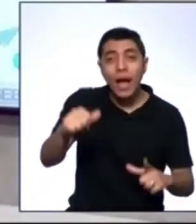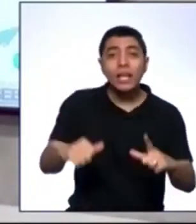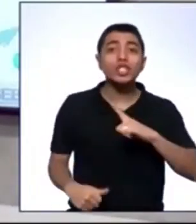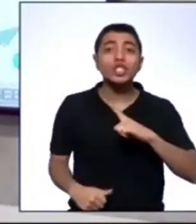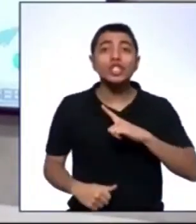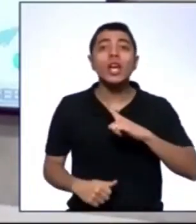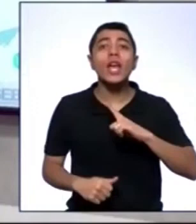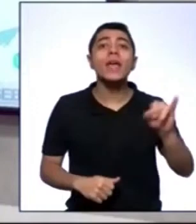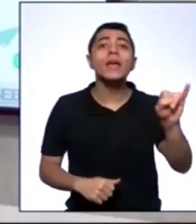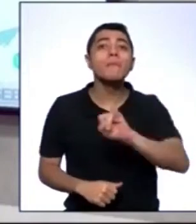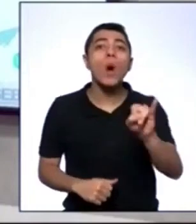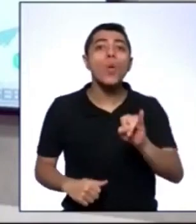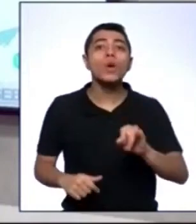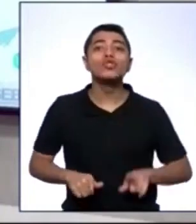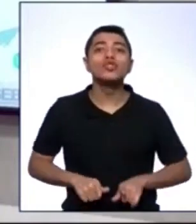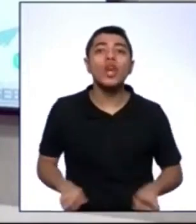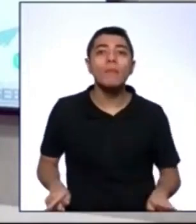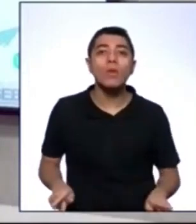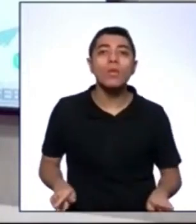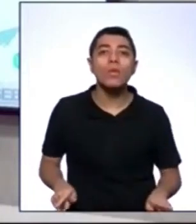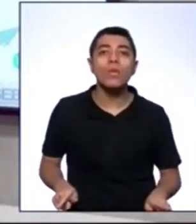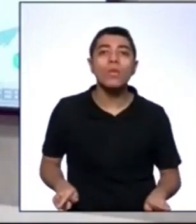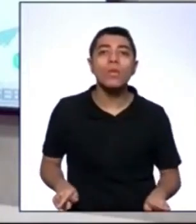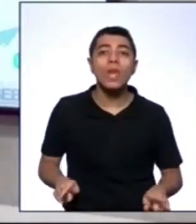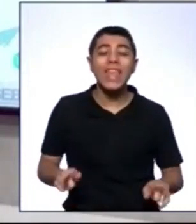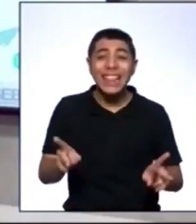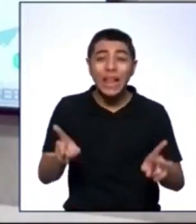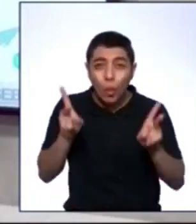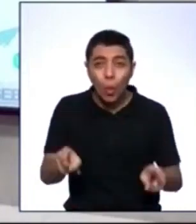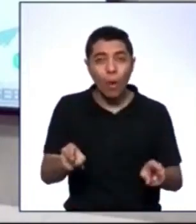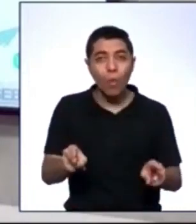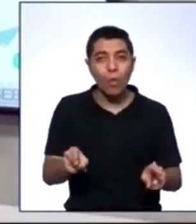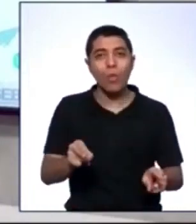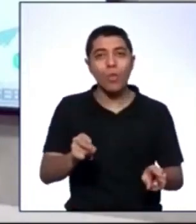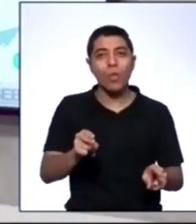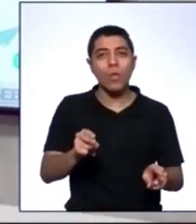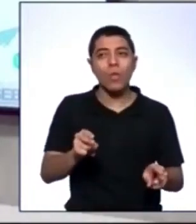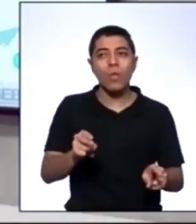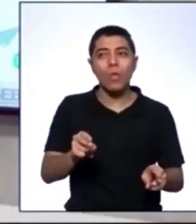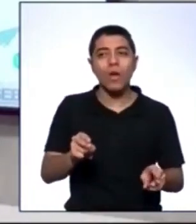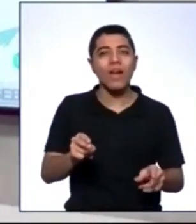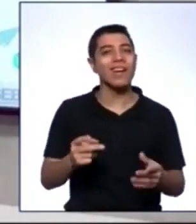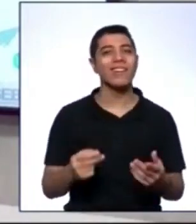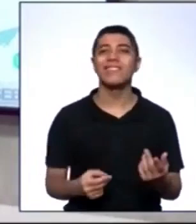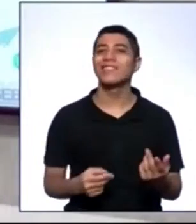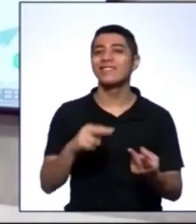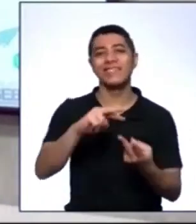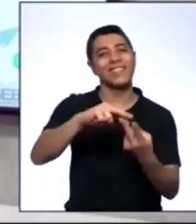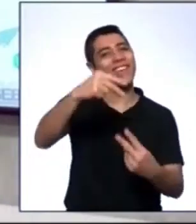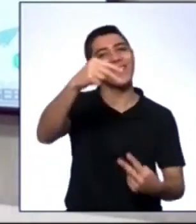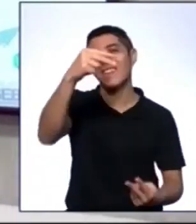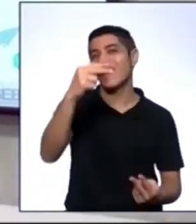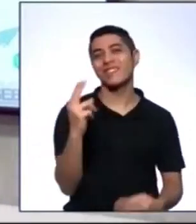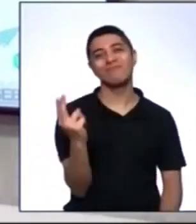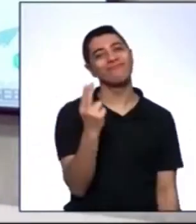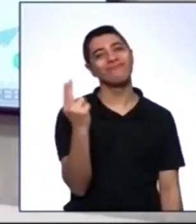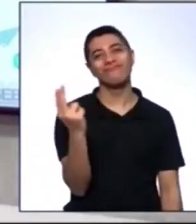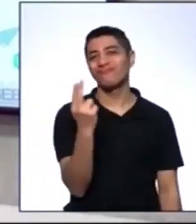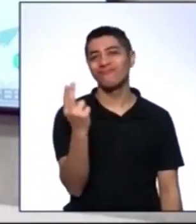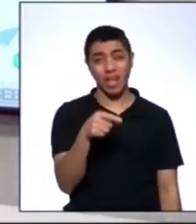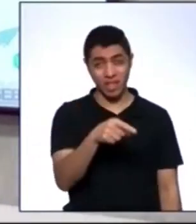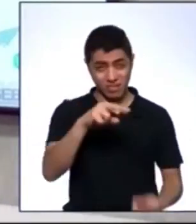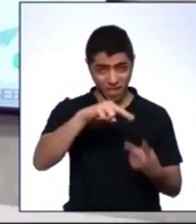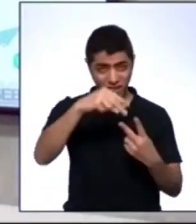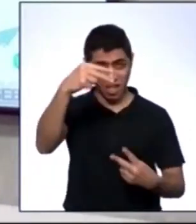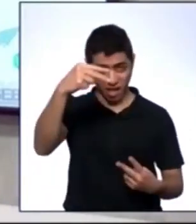isto não poderia isoladamente, só isto, ser usado como prova. Por quê? Se ele tivesse irmão gêmeo idêntico,